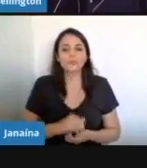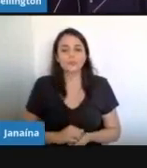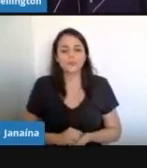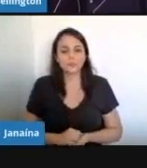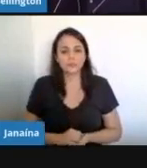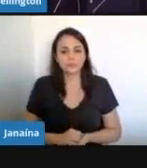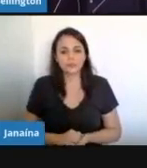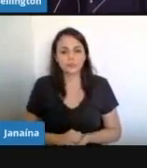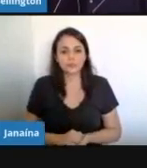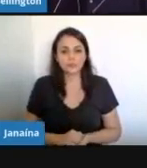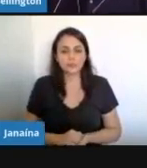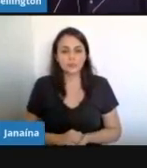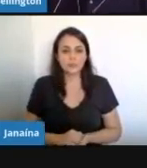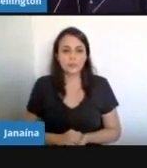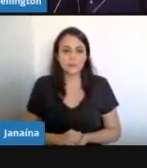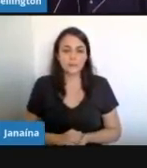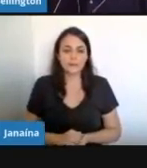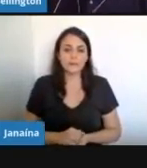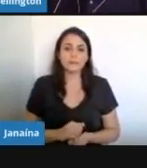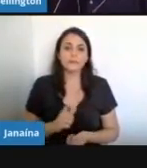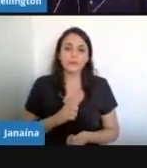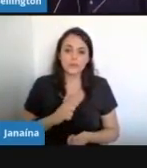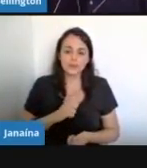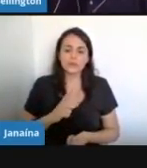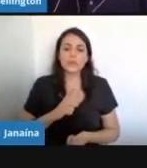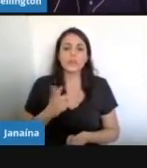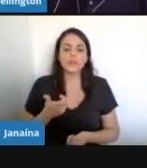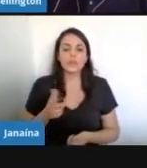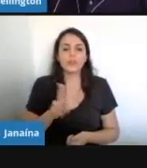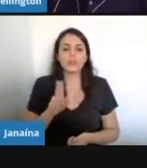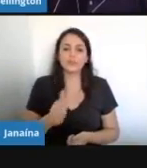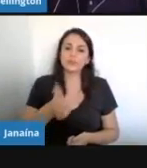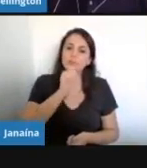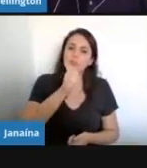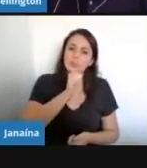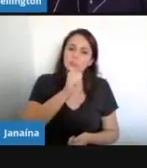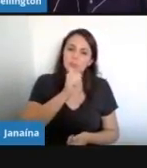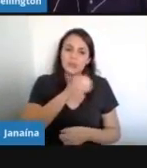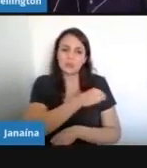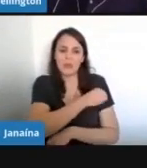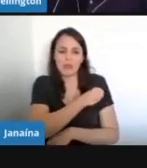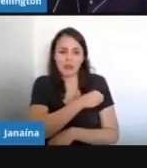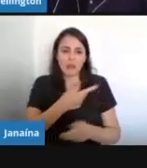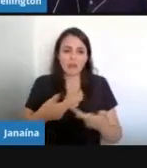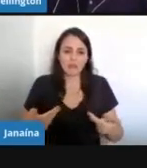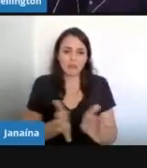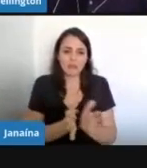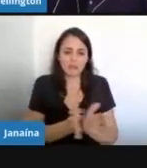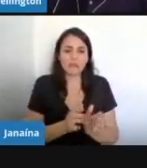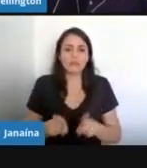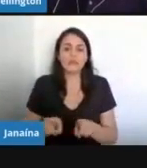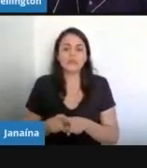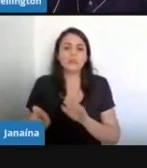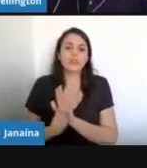E também tem a utilização de álcools e outras drogas, né? E em